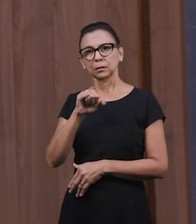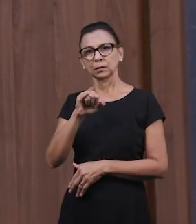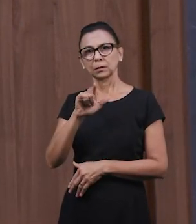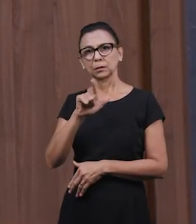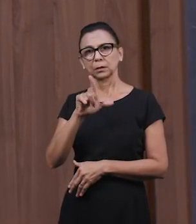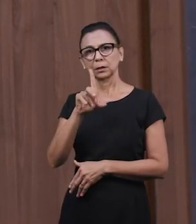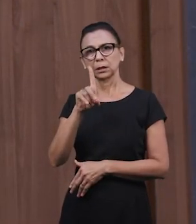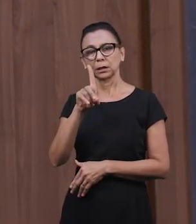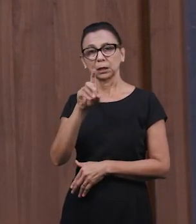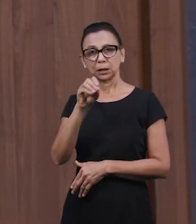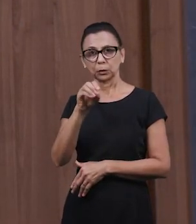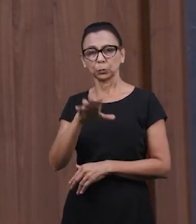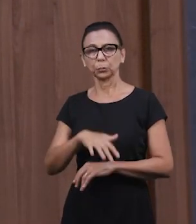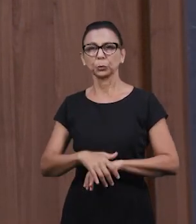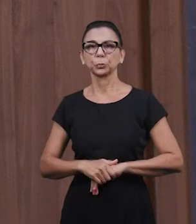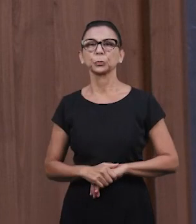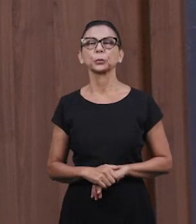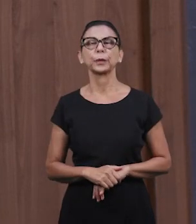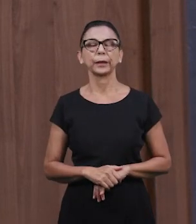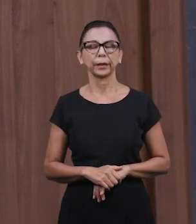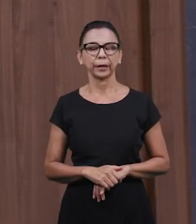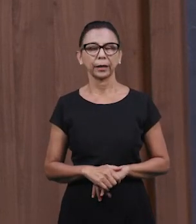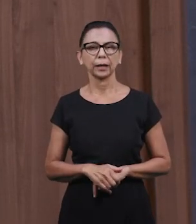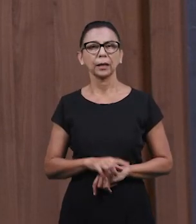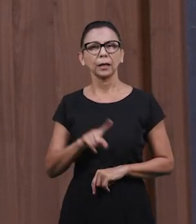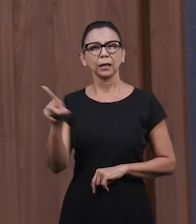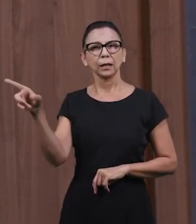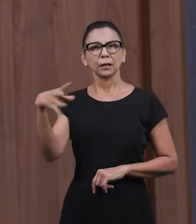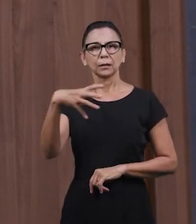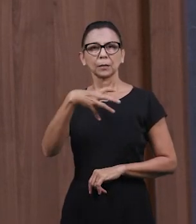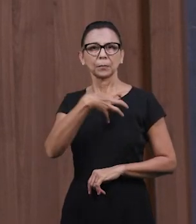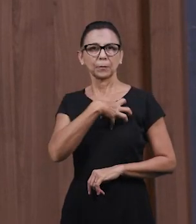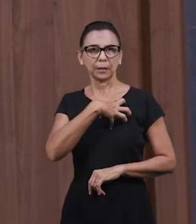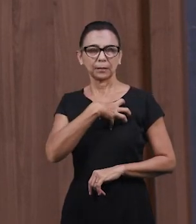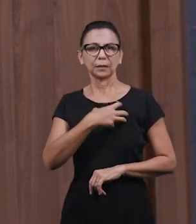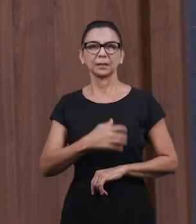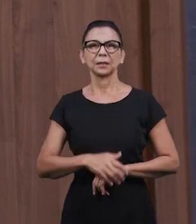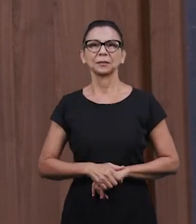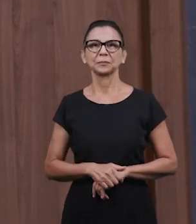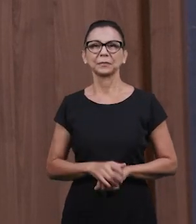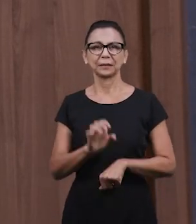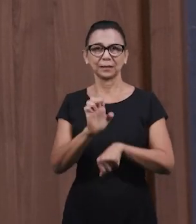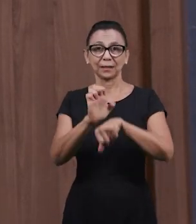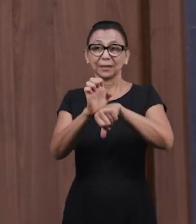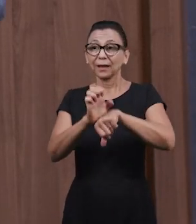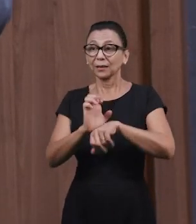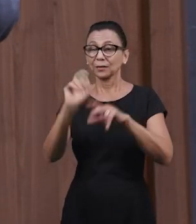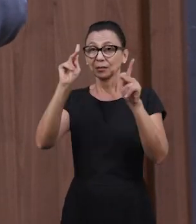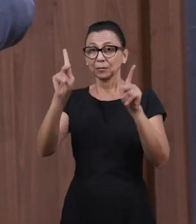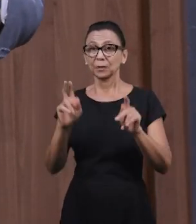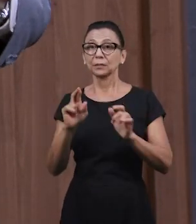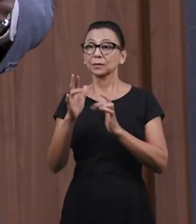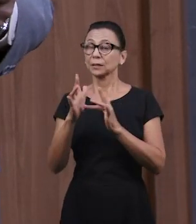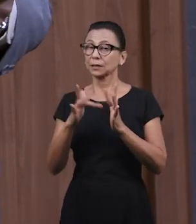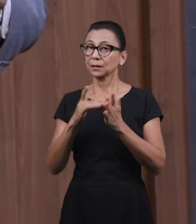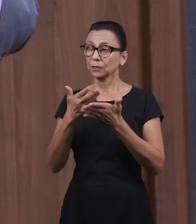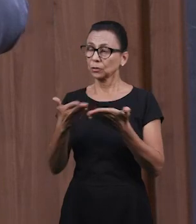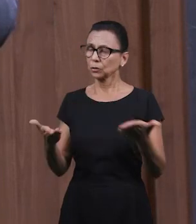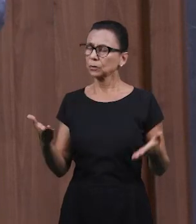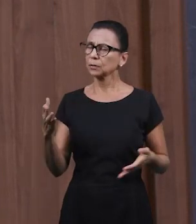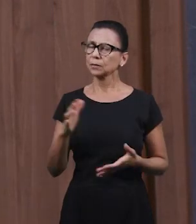um jovem, é do grupo de jovens da igreja de Lauro Freitas, na Bahia. A paz do Senhor, Renildo. Você vai citar